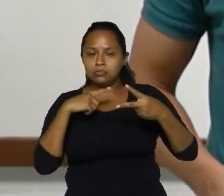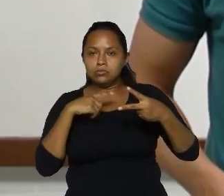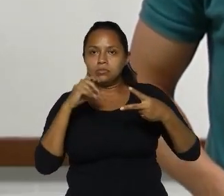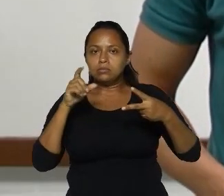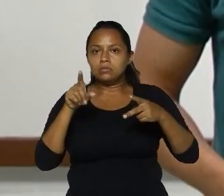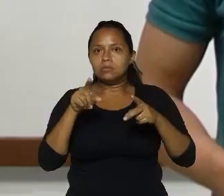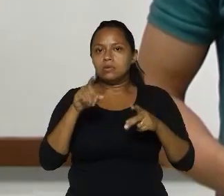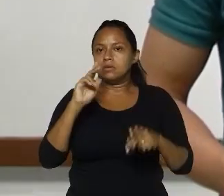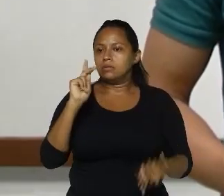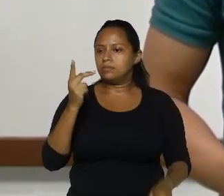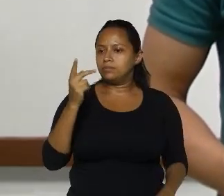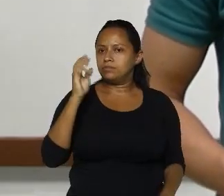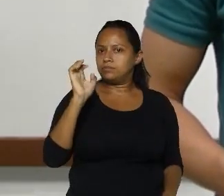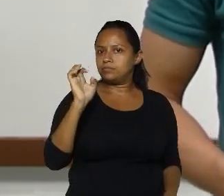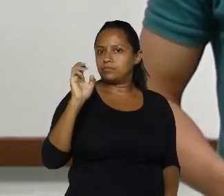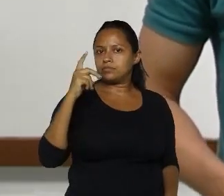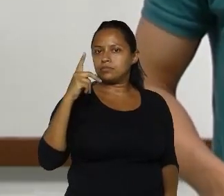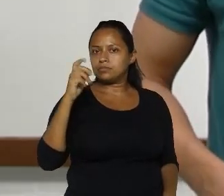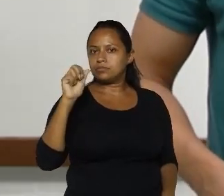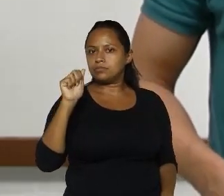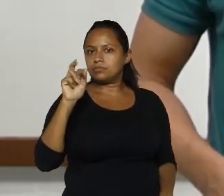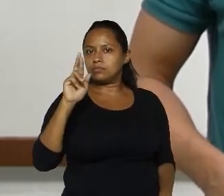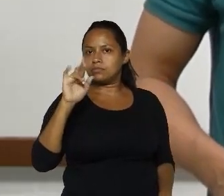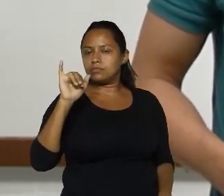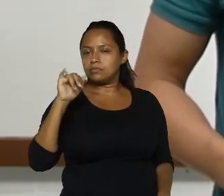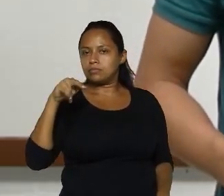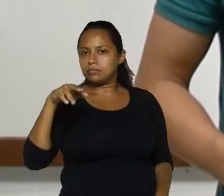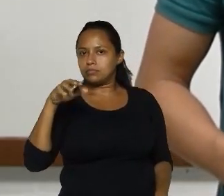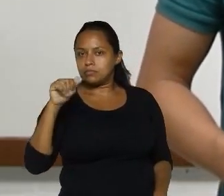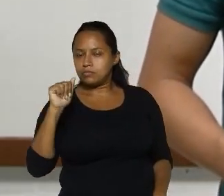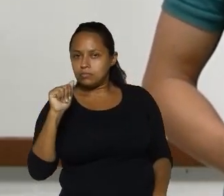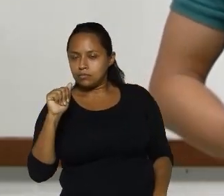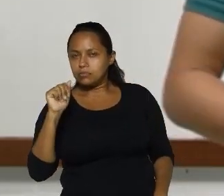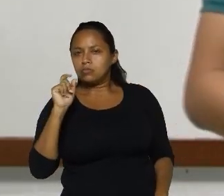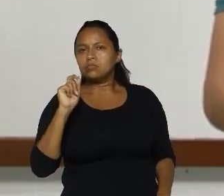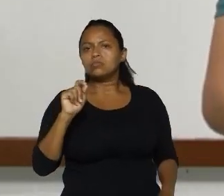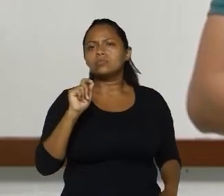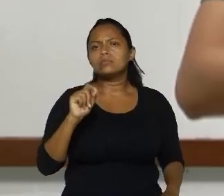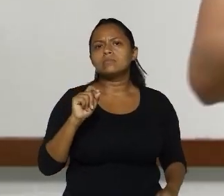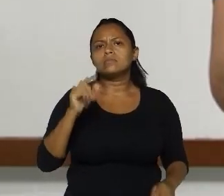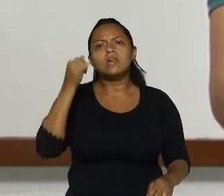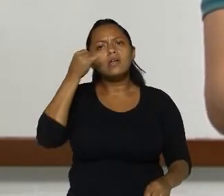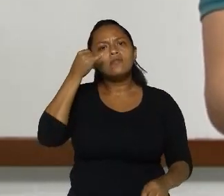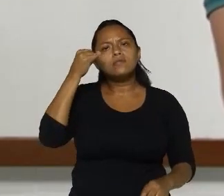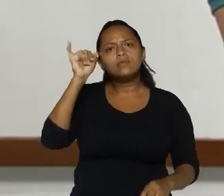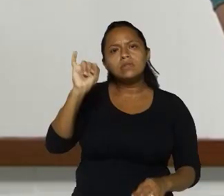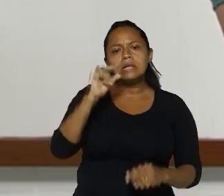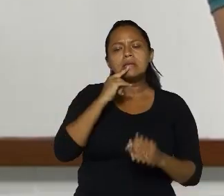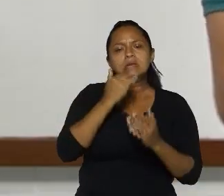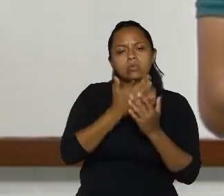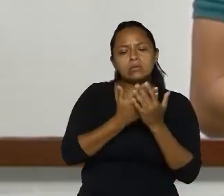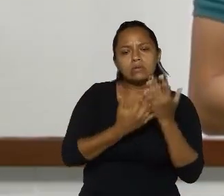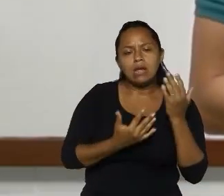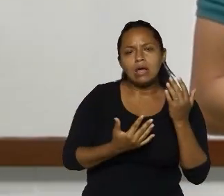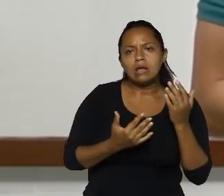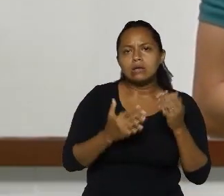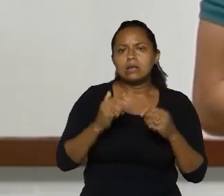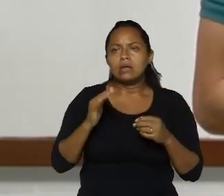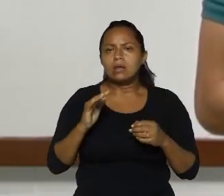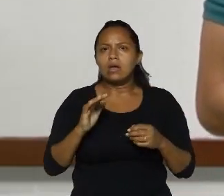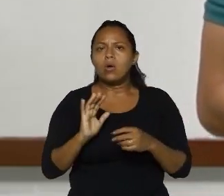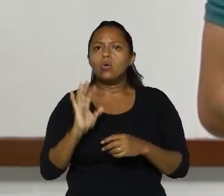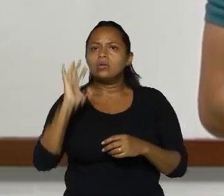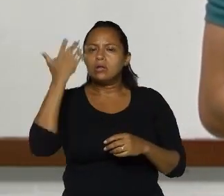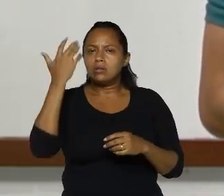a heparina, uma substância anticoagulante, uma substância que evita que o sangue sofra a